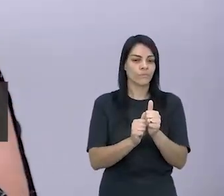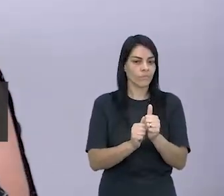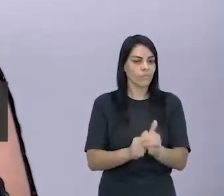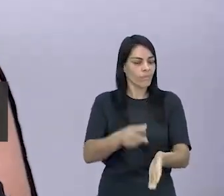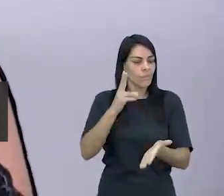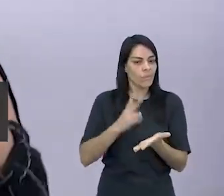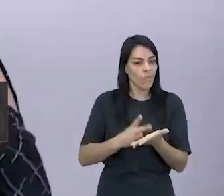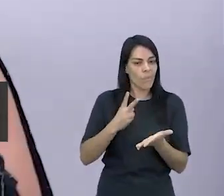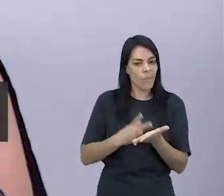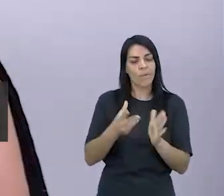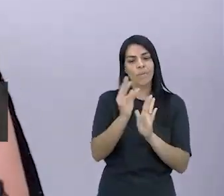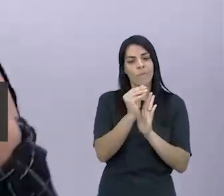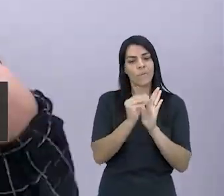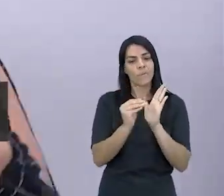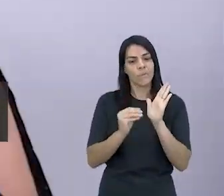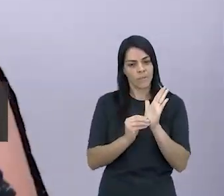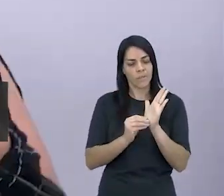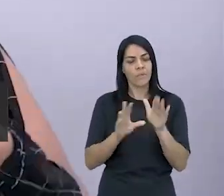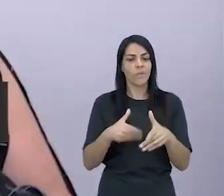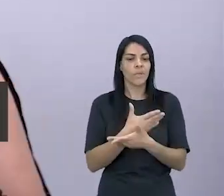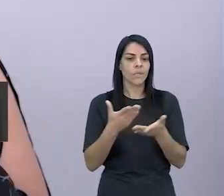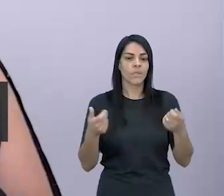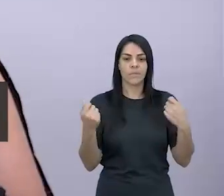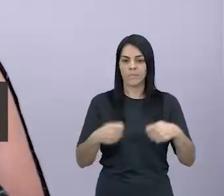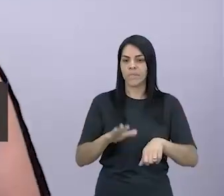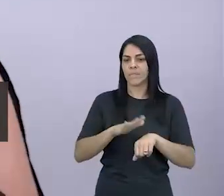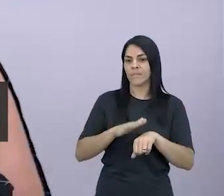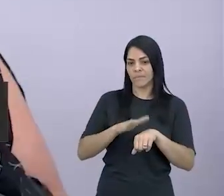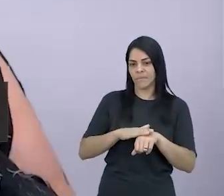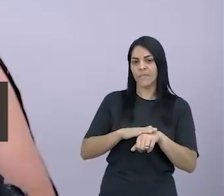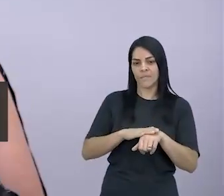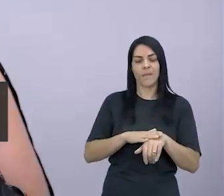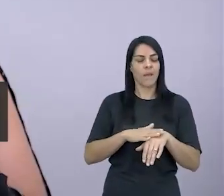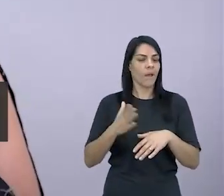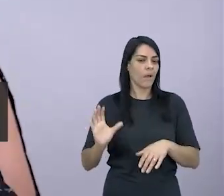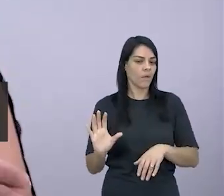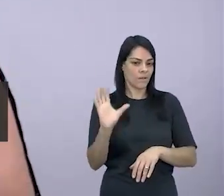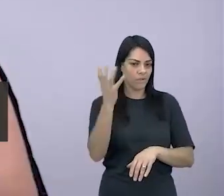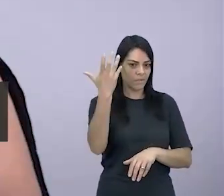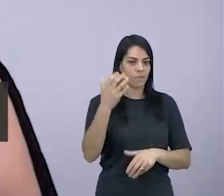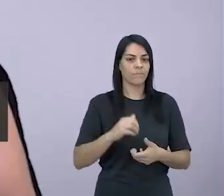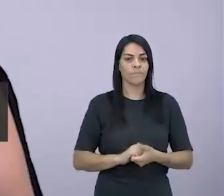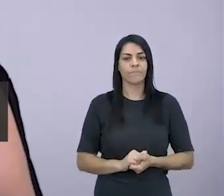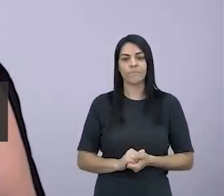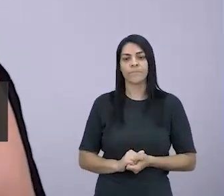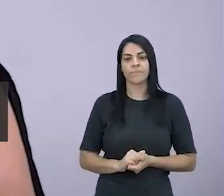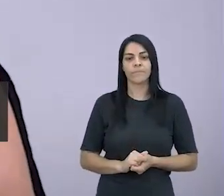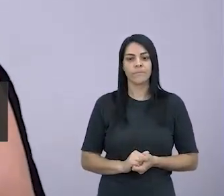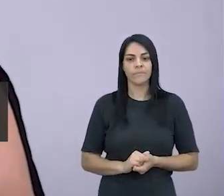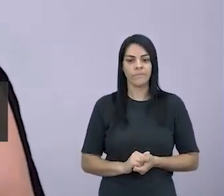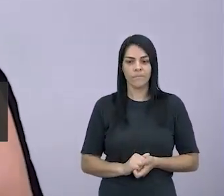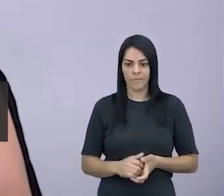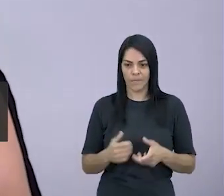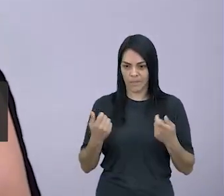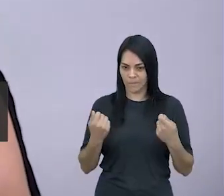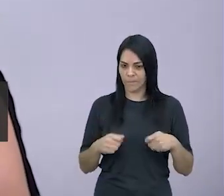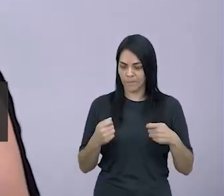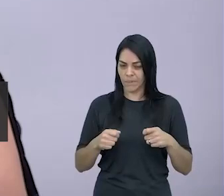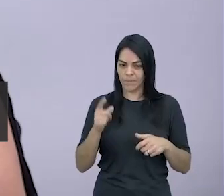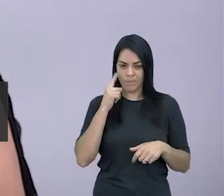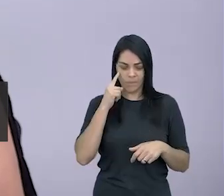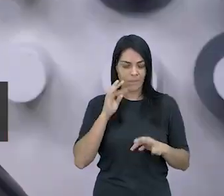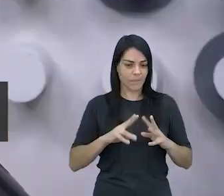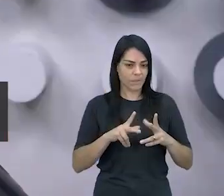mesmo conteúdo, que é o que a gente tem que fazer caminhar aí a nossa... A educação, né, gente? Tem que pensar em Eu acho todos. importante quando